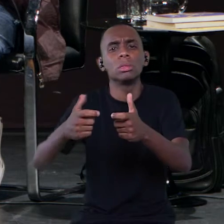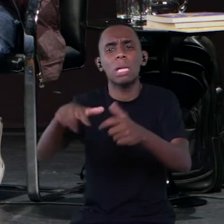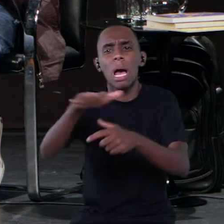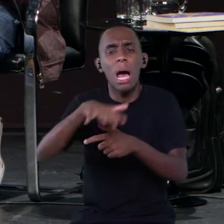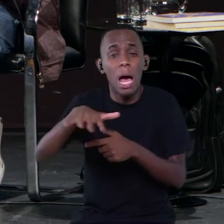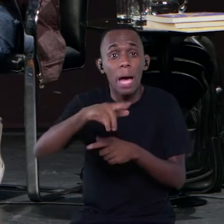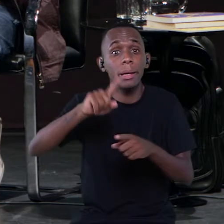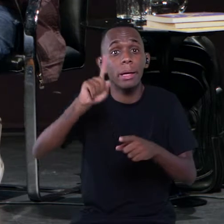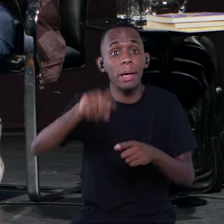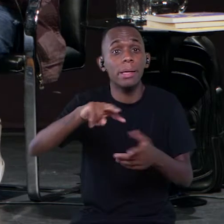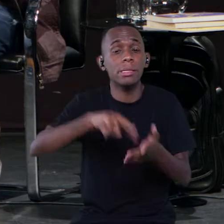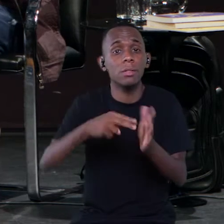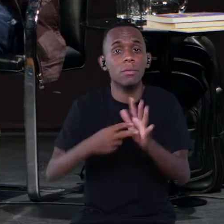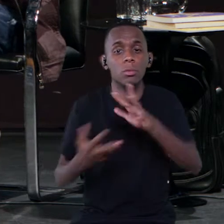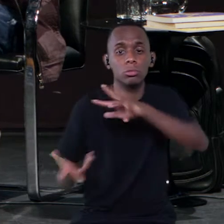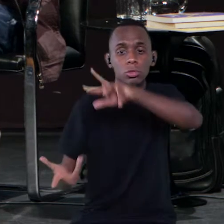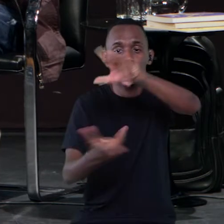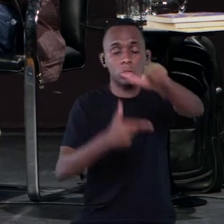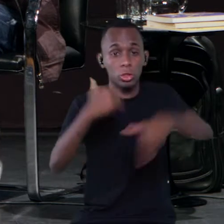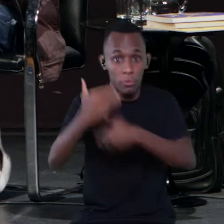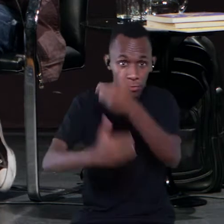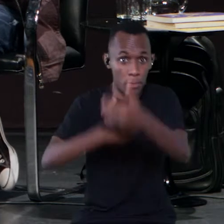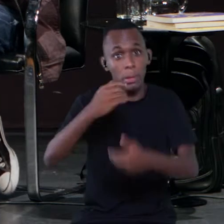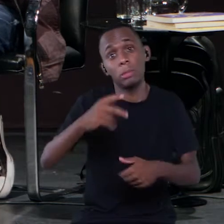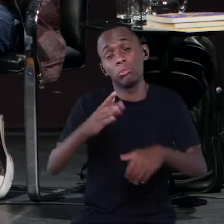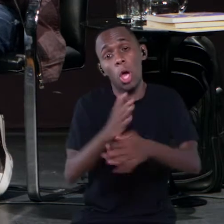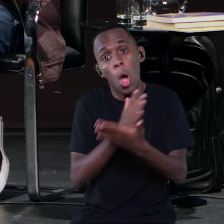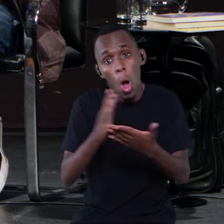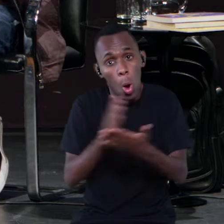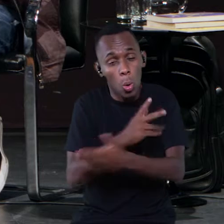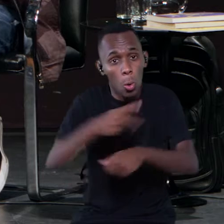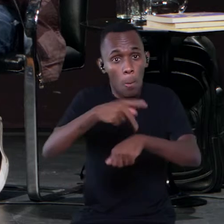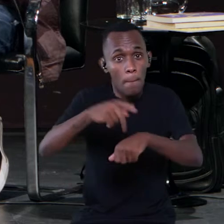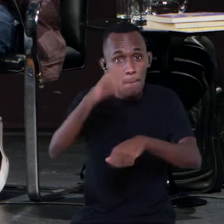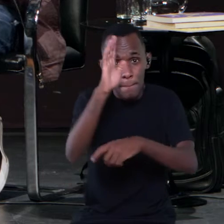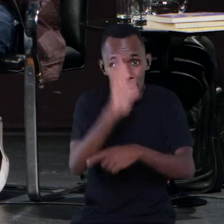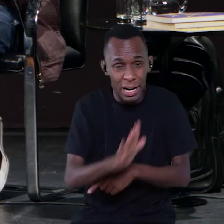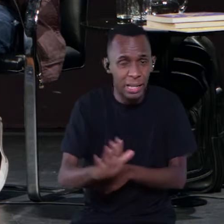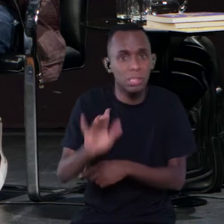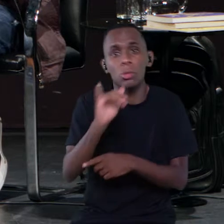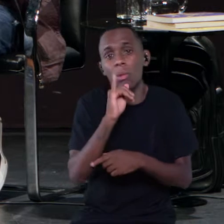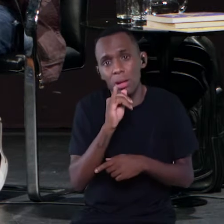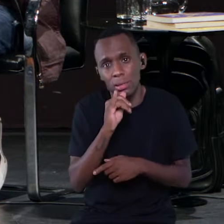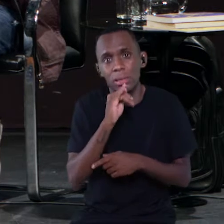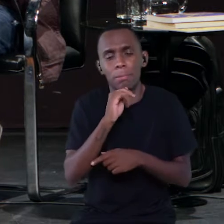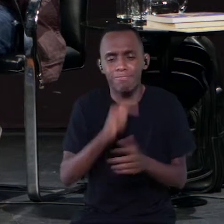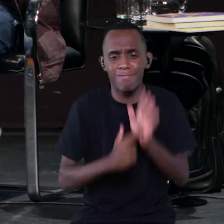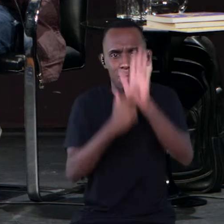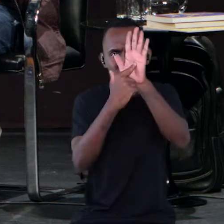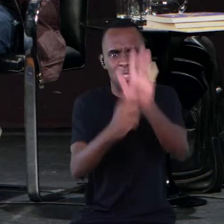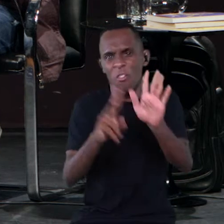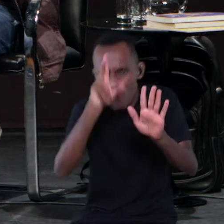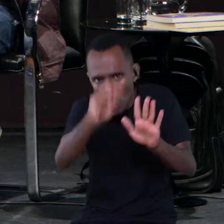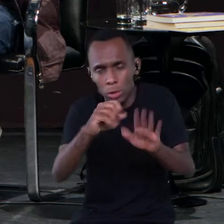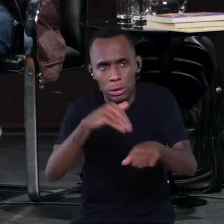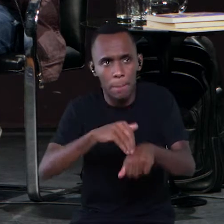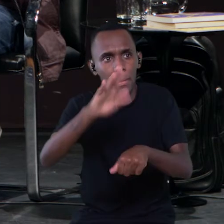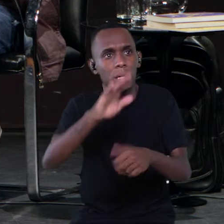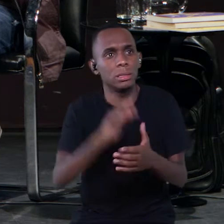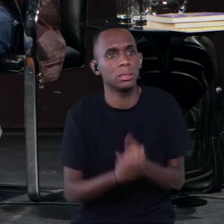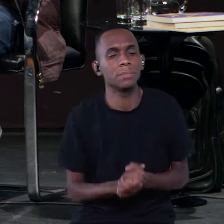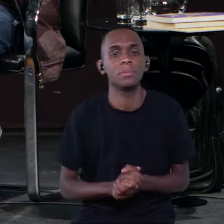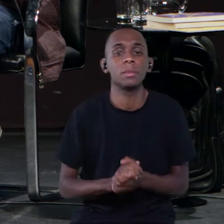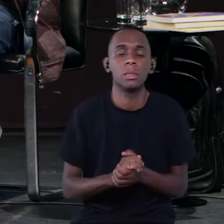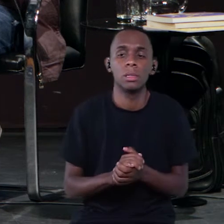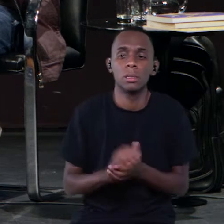na verdade, um movimento globalizado que, em países como o Brasil, despontam de maneira mais dramática e mais brutal. Né? Você